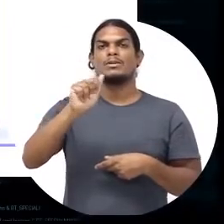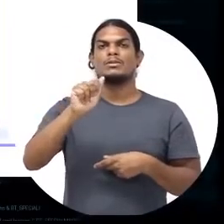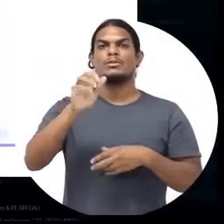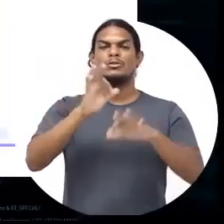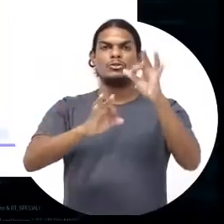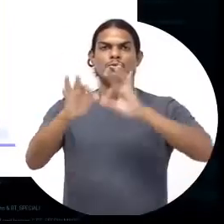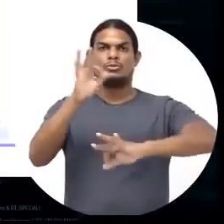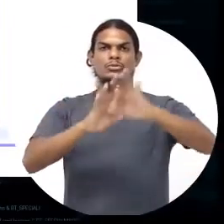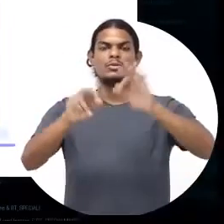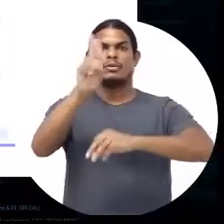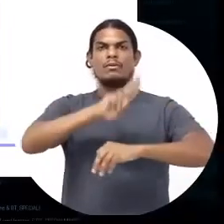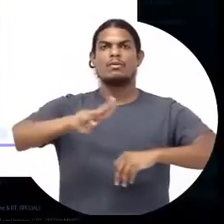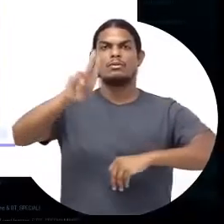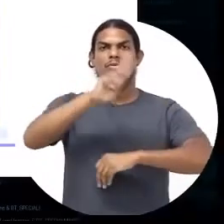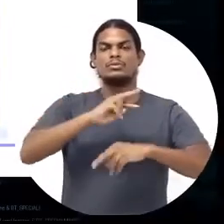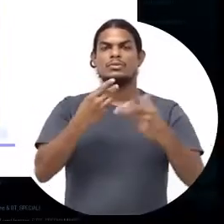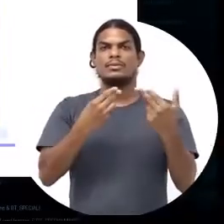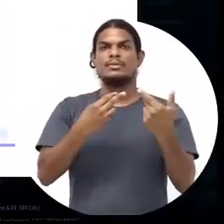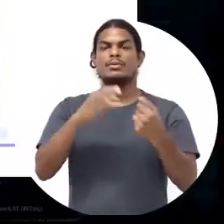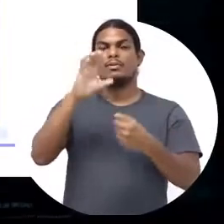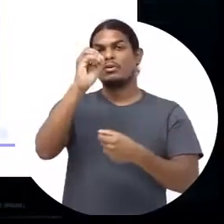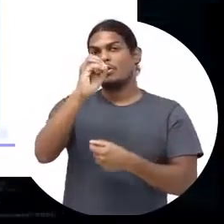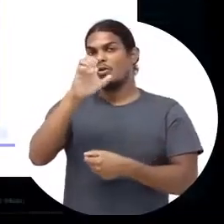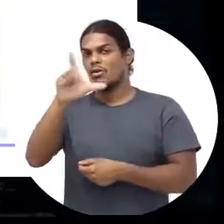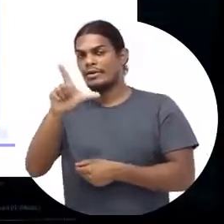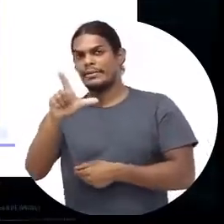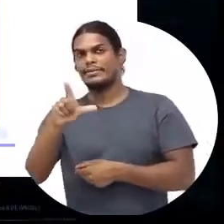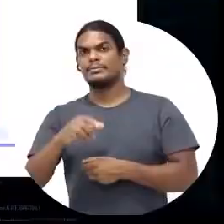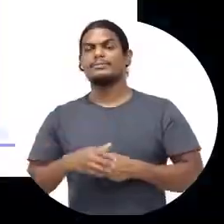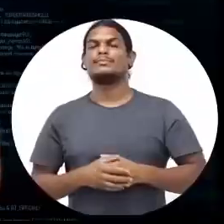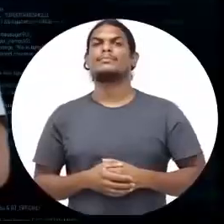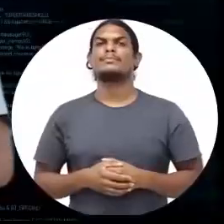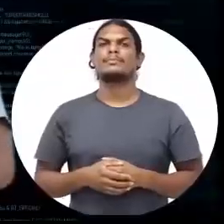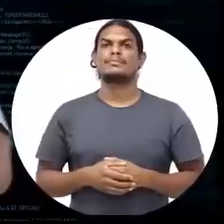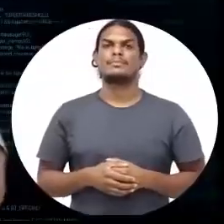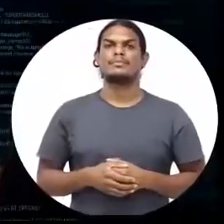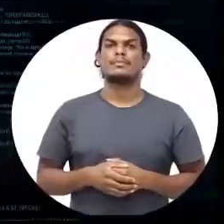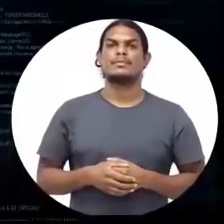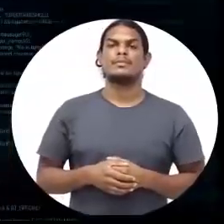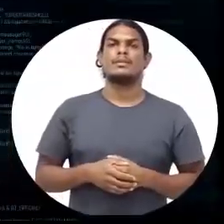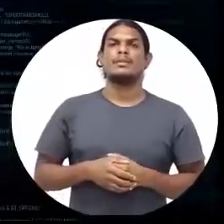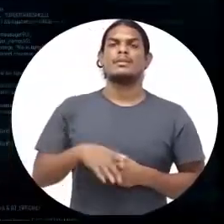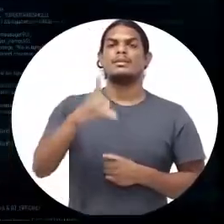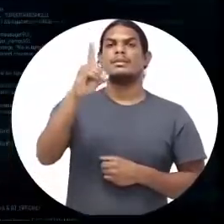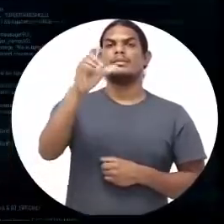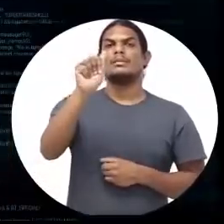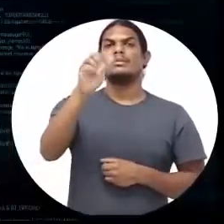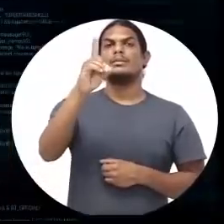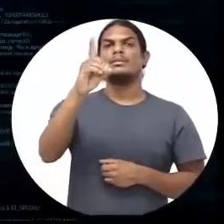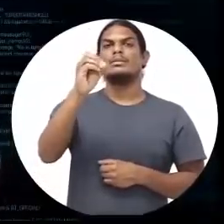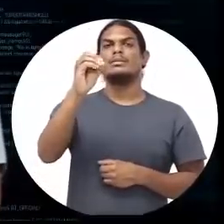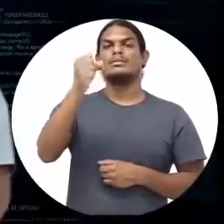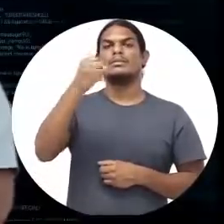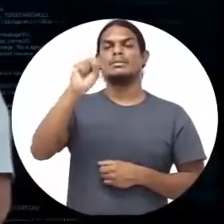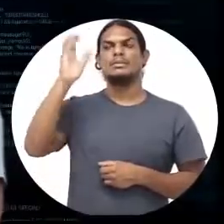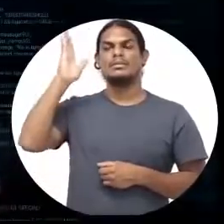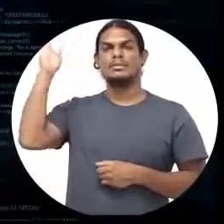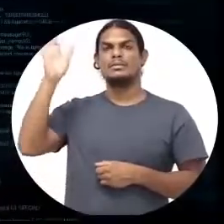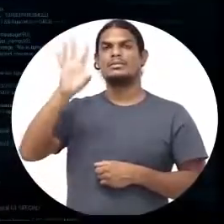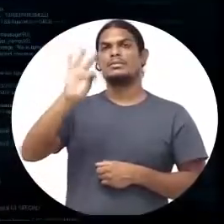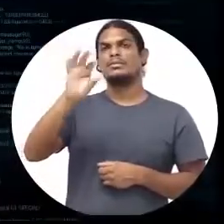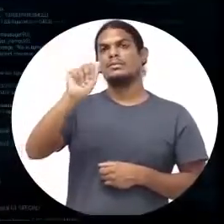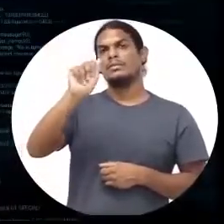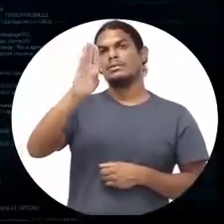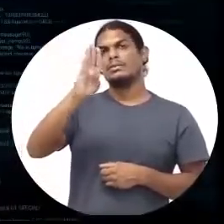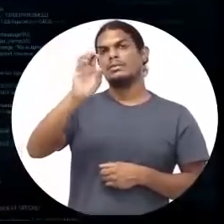você botar UL, você coloca OL, certo? Dados tabulares. Os dados tabulares, eles